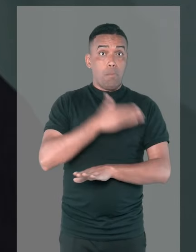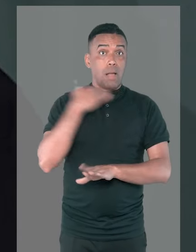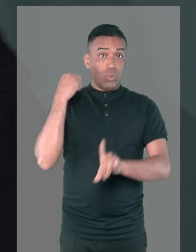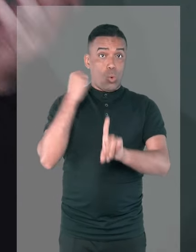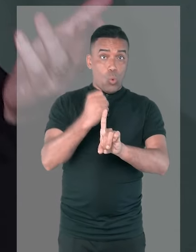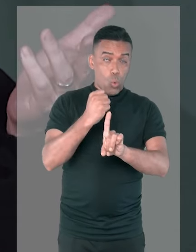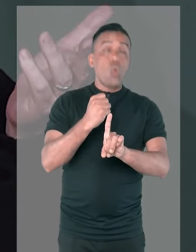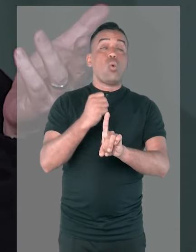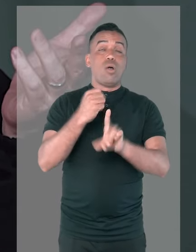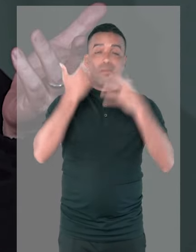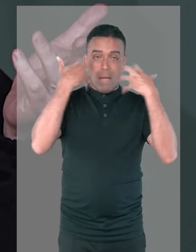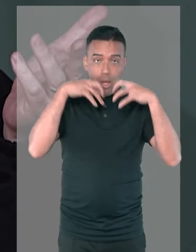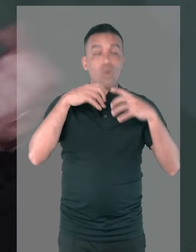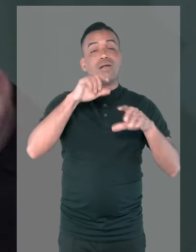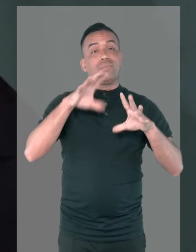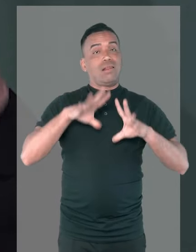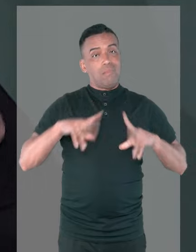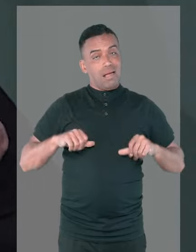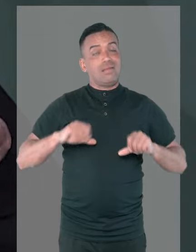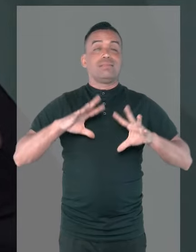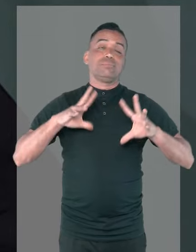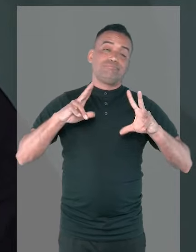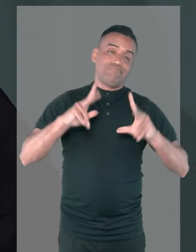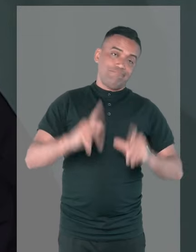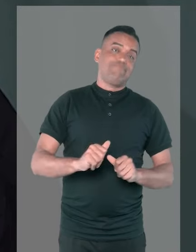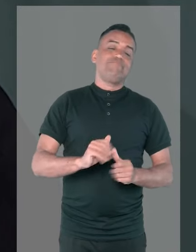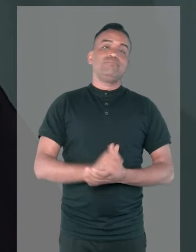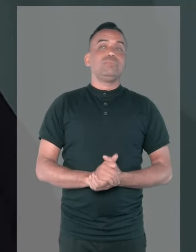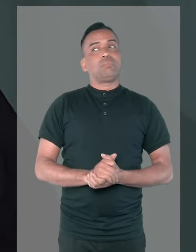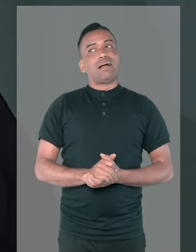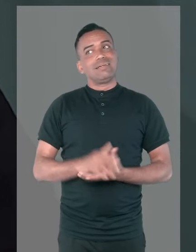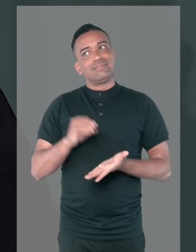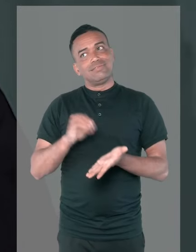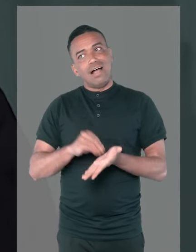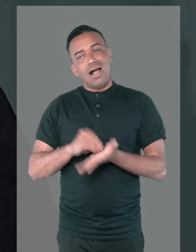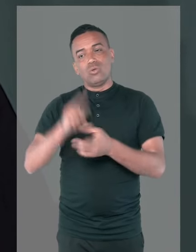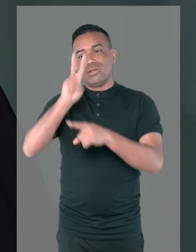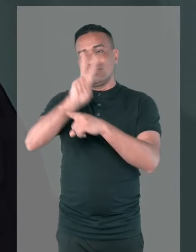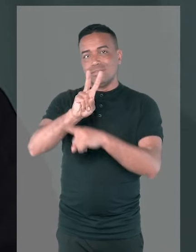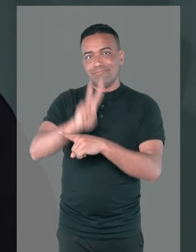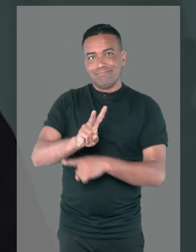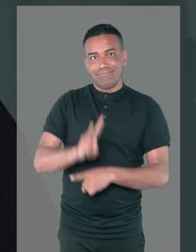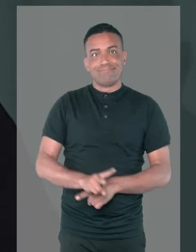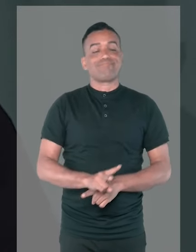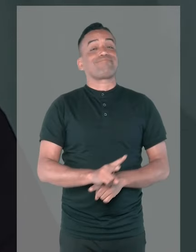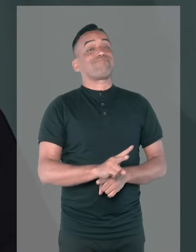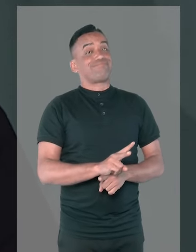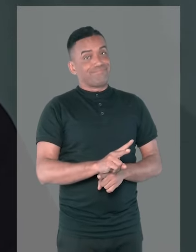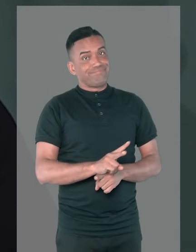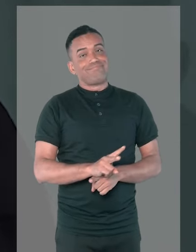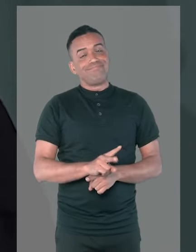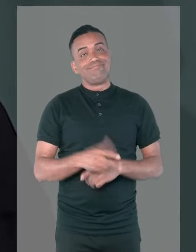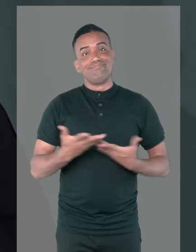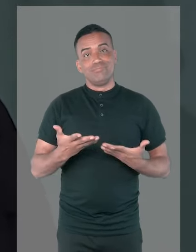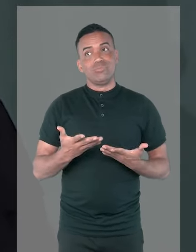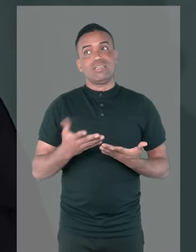Mas também há outros tipos de abate que não são fiscalizados, que são selvagens, etc.,